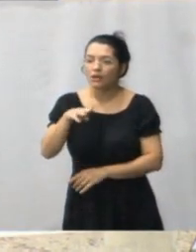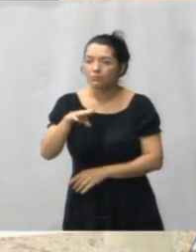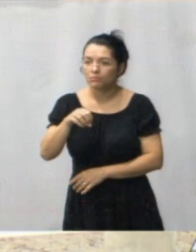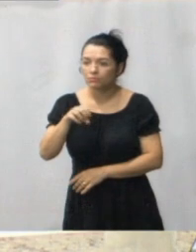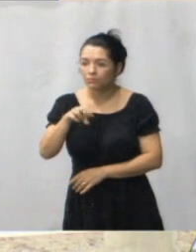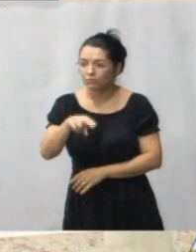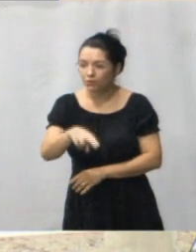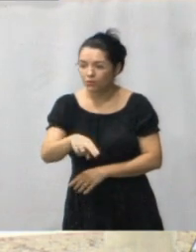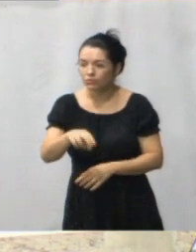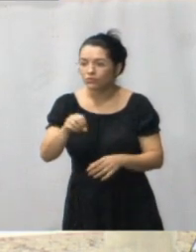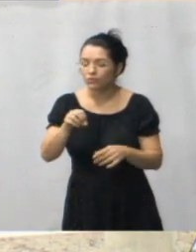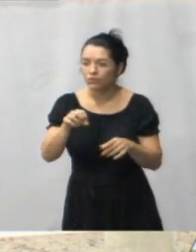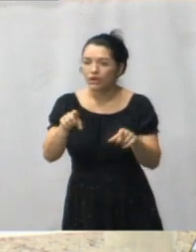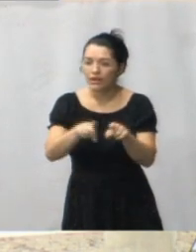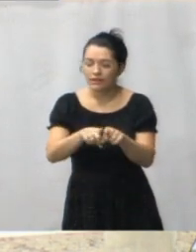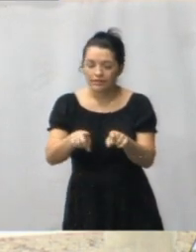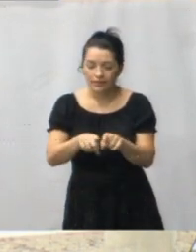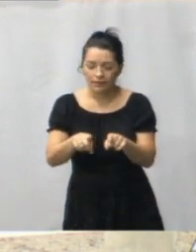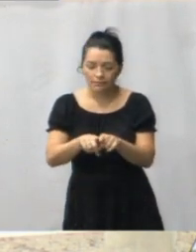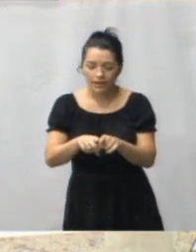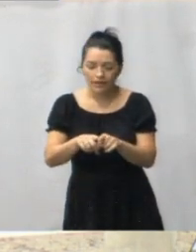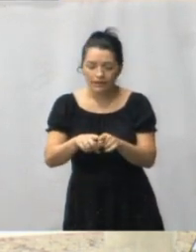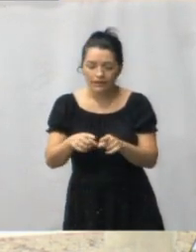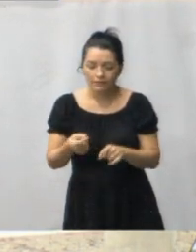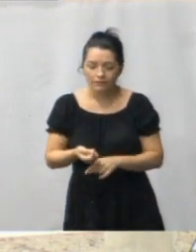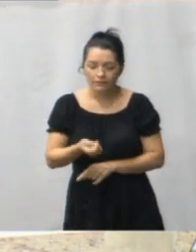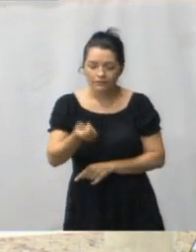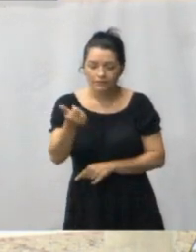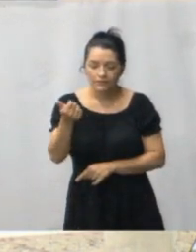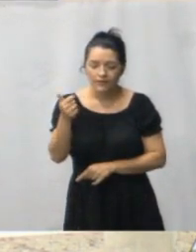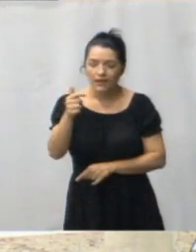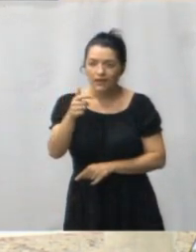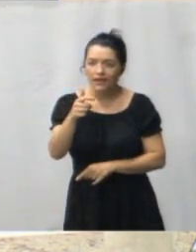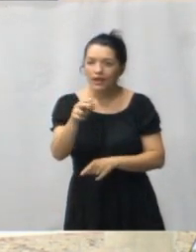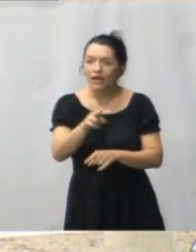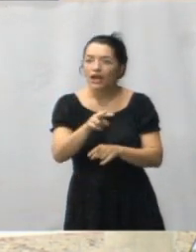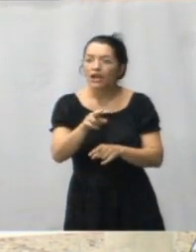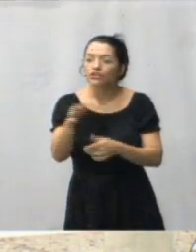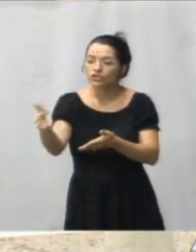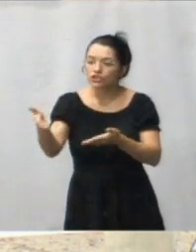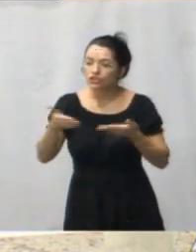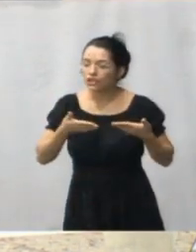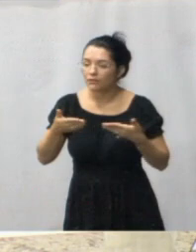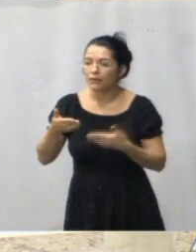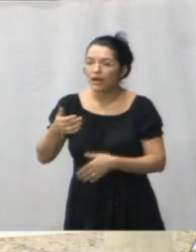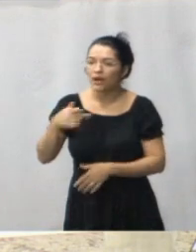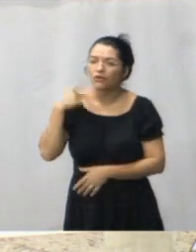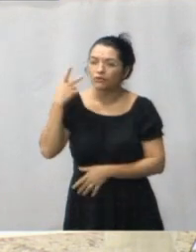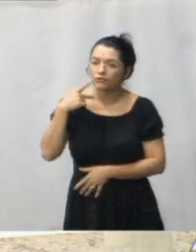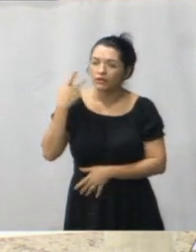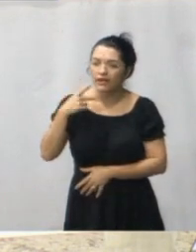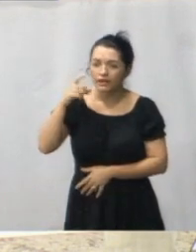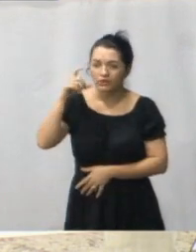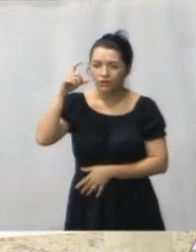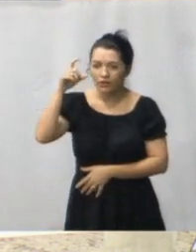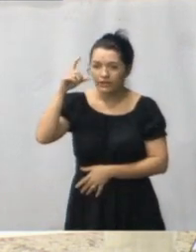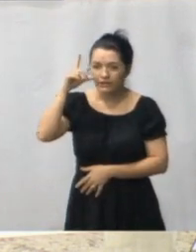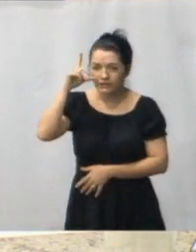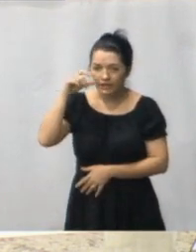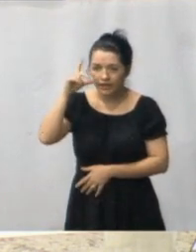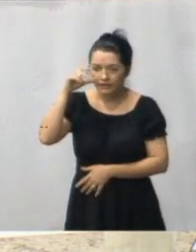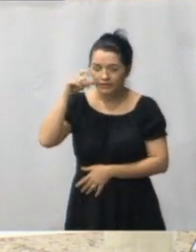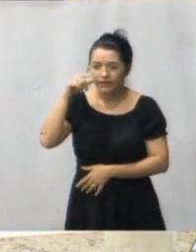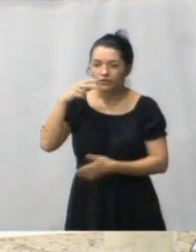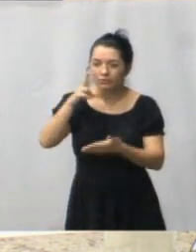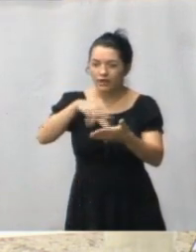Silva que proceda à leitura do texto bíblico. Convido a todos presentes que se coloquem em posição